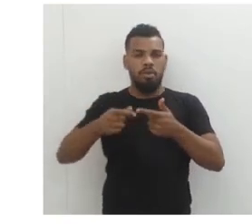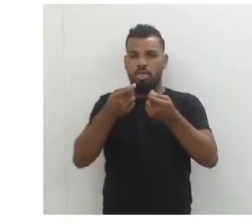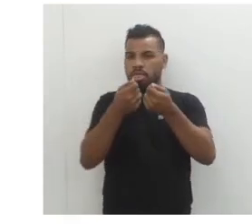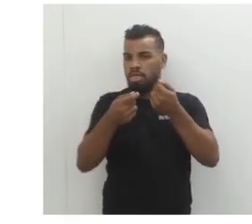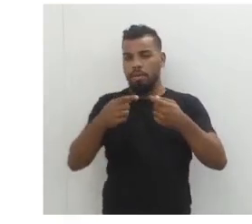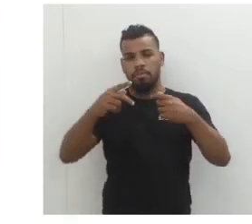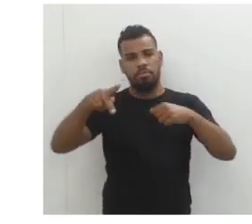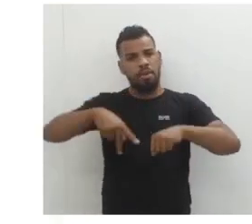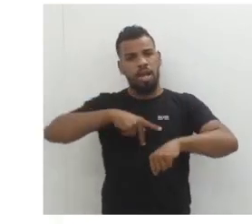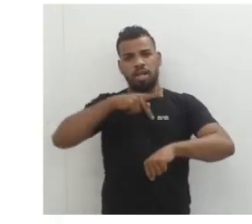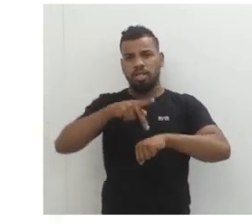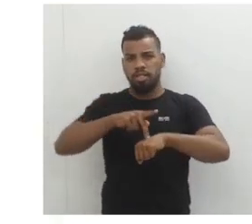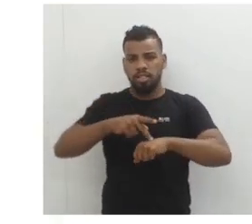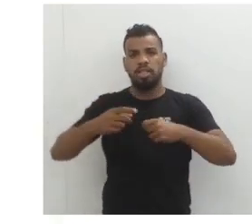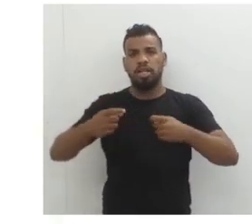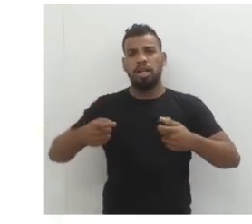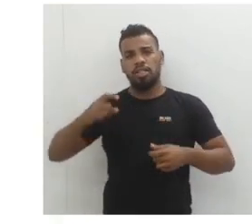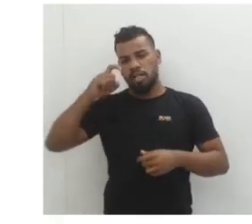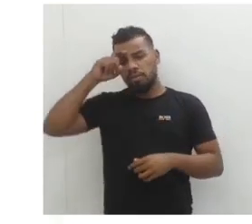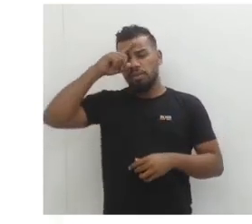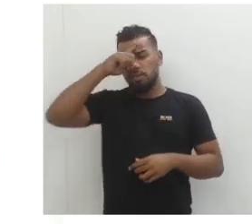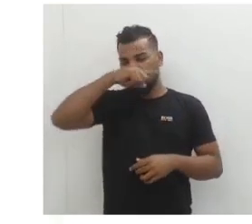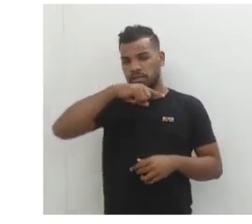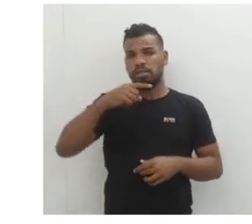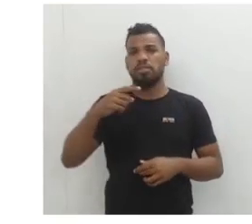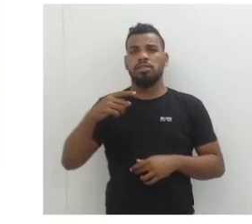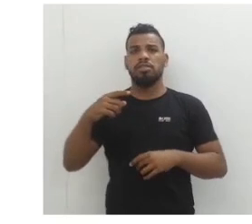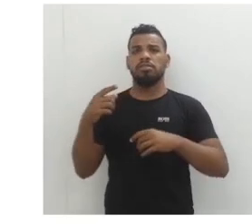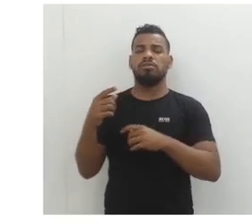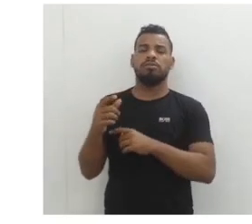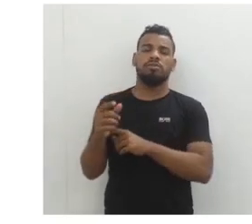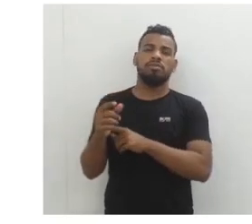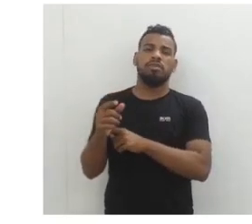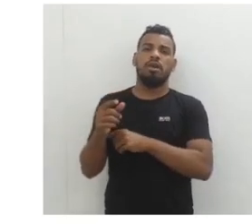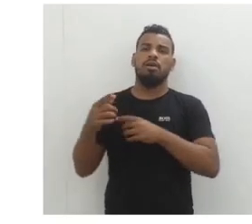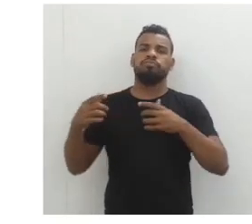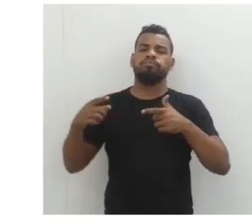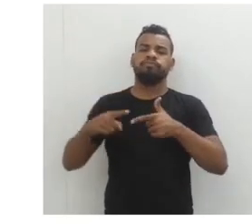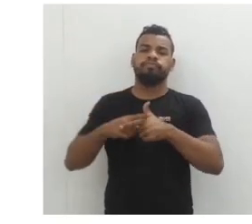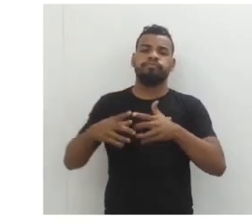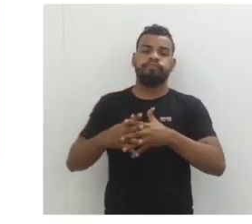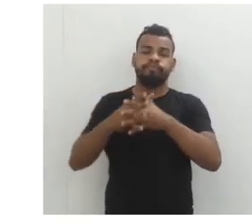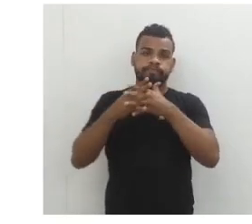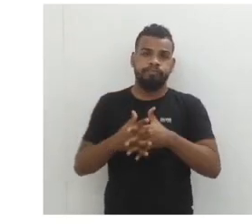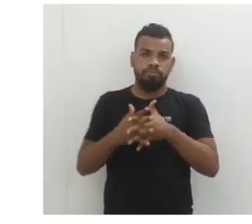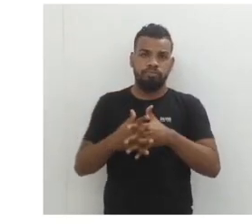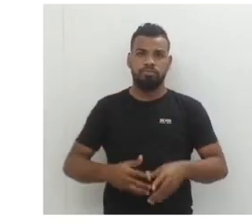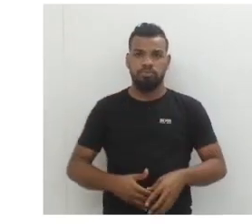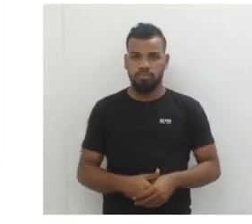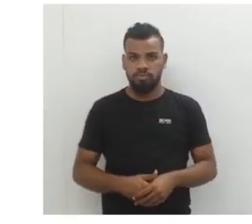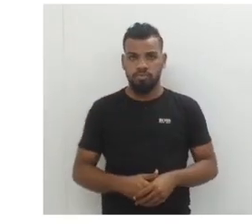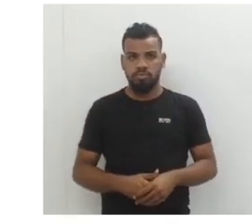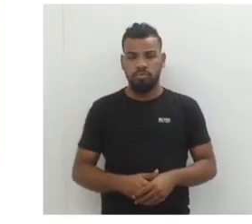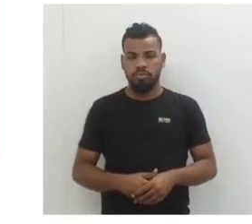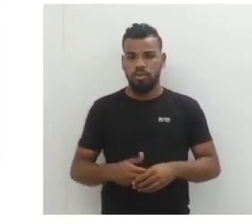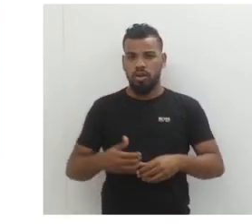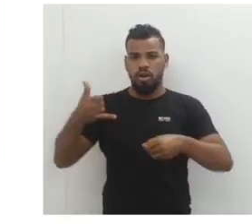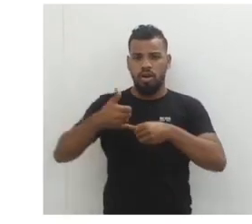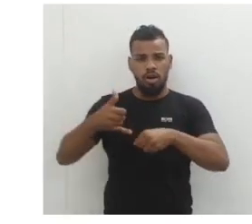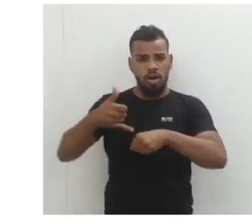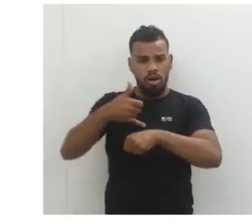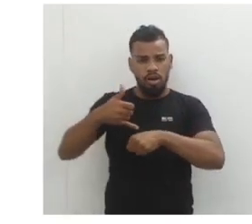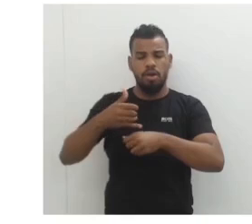e as dificuldades do regime militar se agravam muito. Há uma alta do